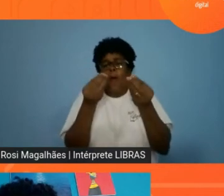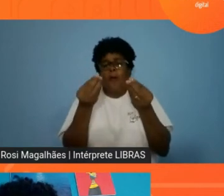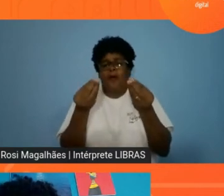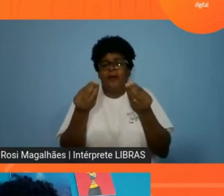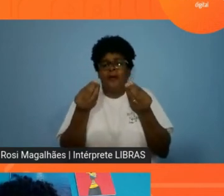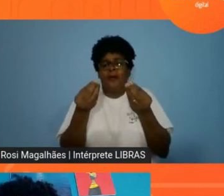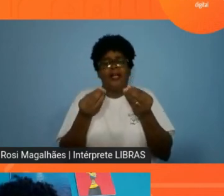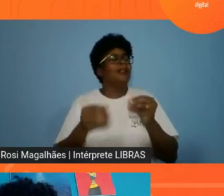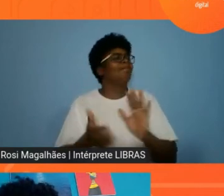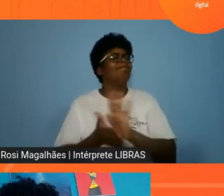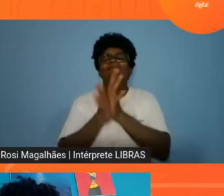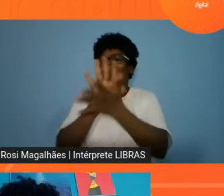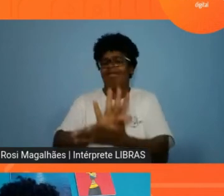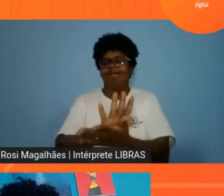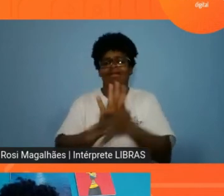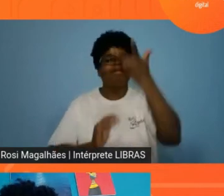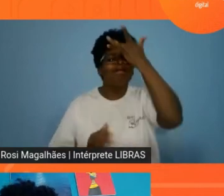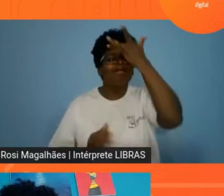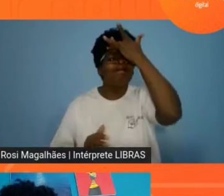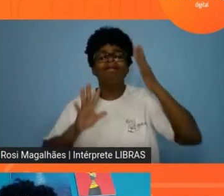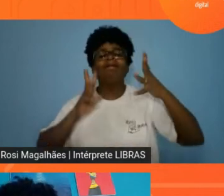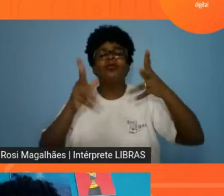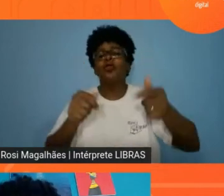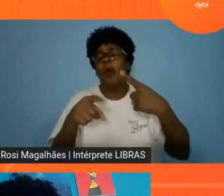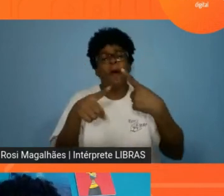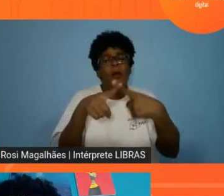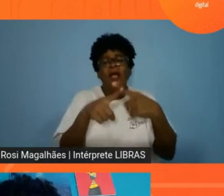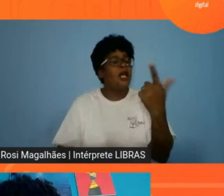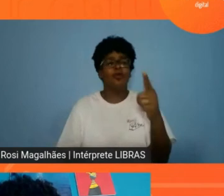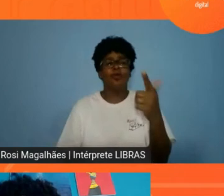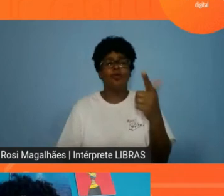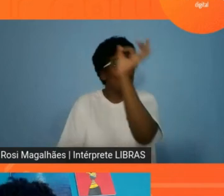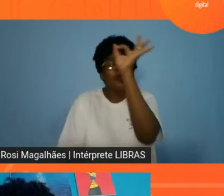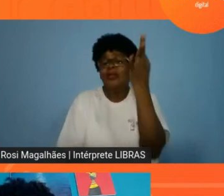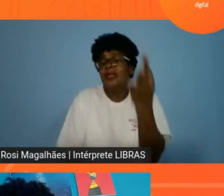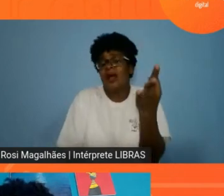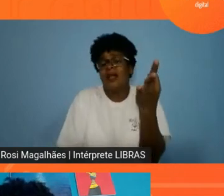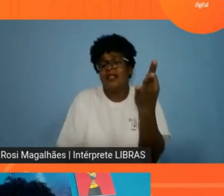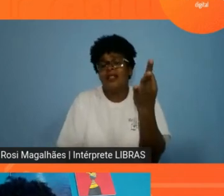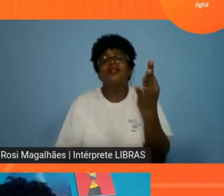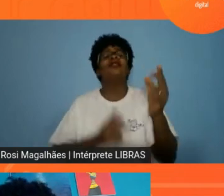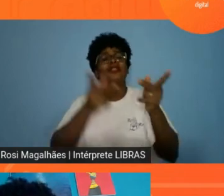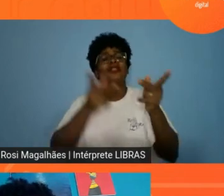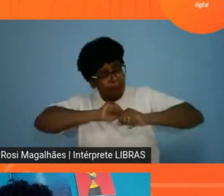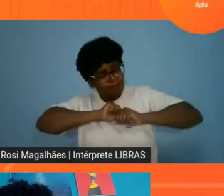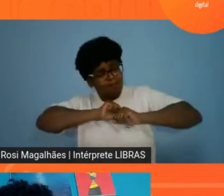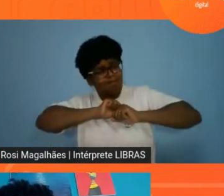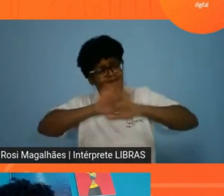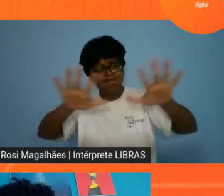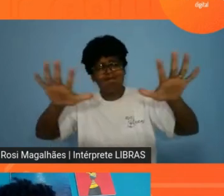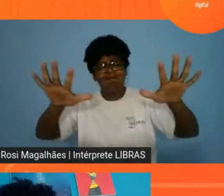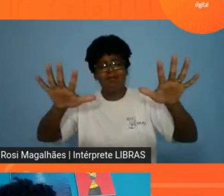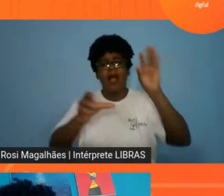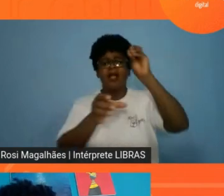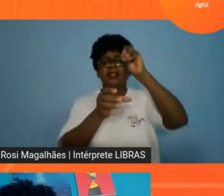o indivíduo, porque ele não tem a oportunidade de se expandir dentro de uma